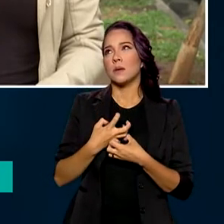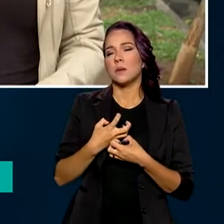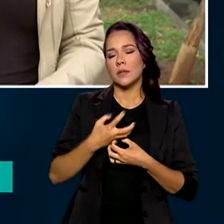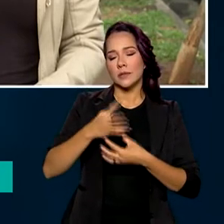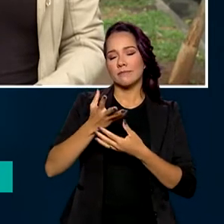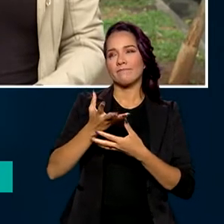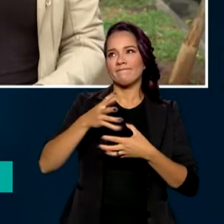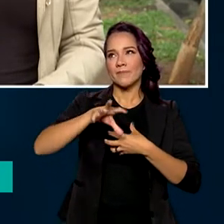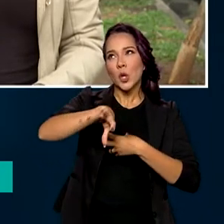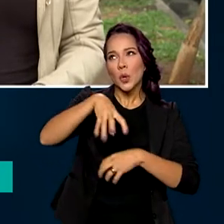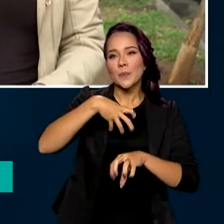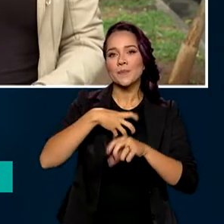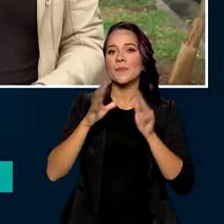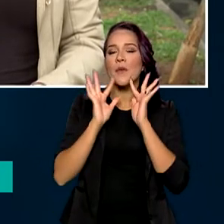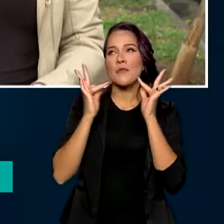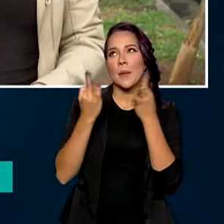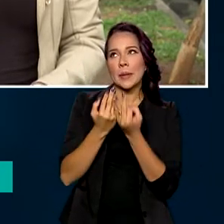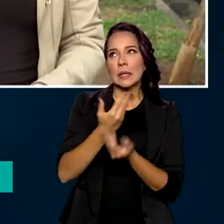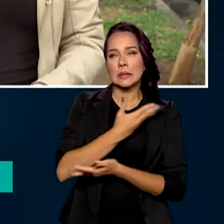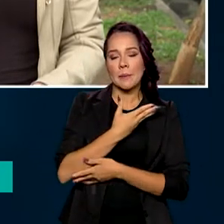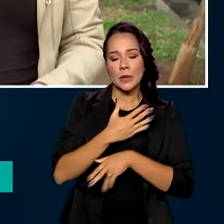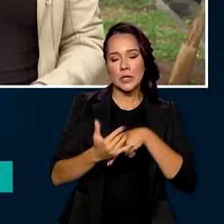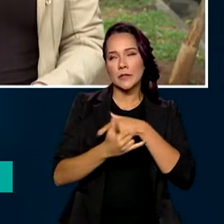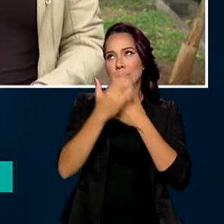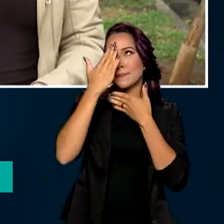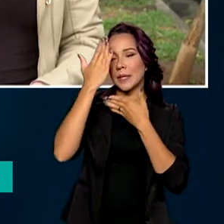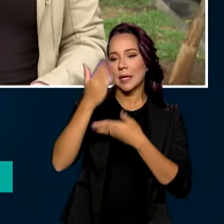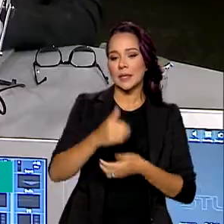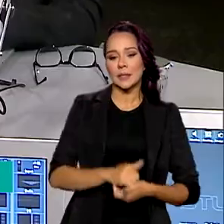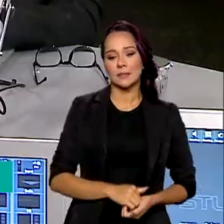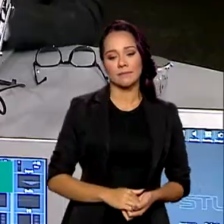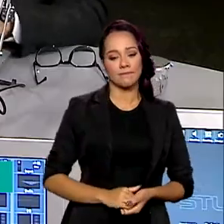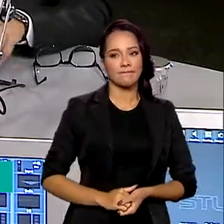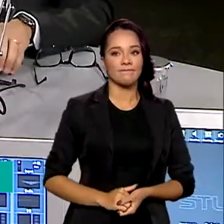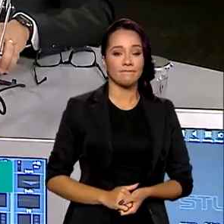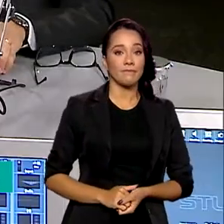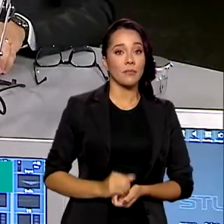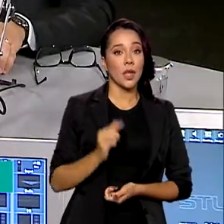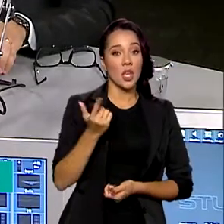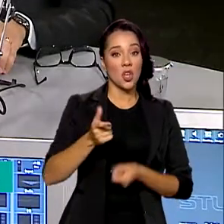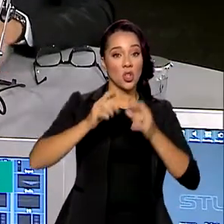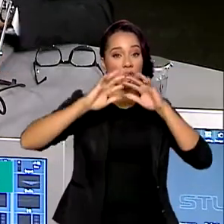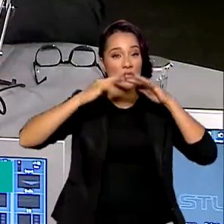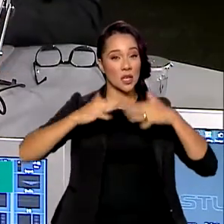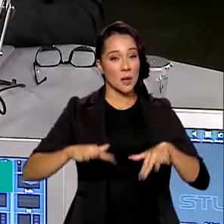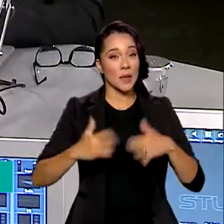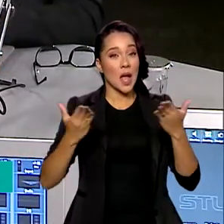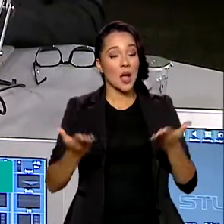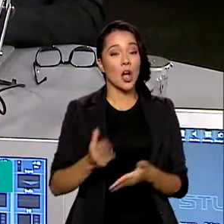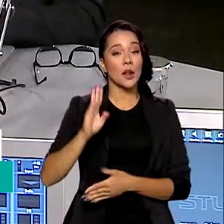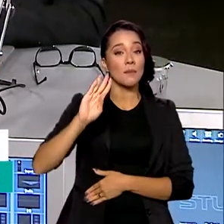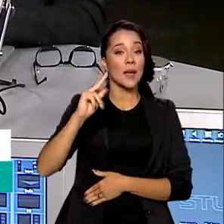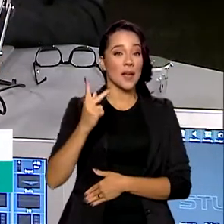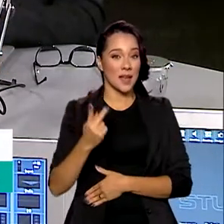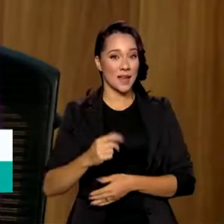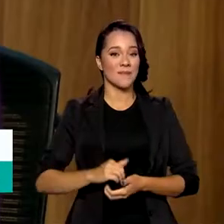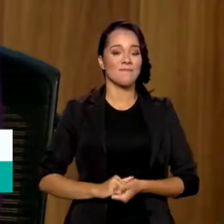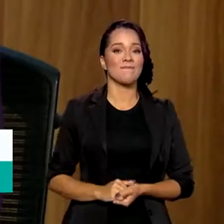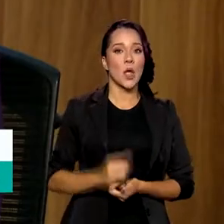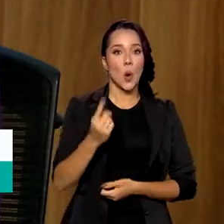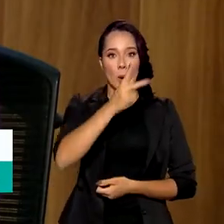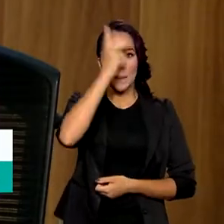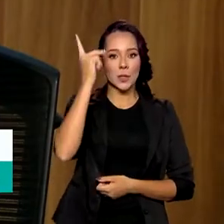nossa solidariedade aos parentes e amigos das vítimas Obrigado Érica am-heh em um outro desabamento agora em Belo Horizonte